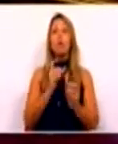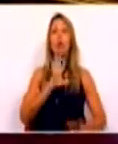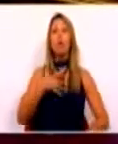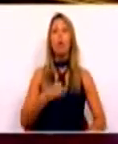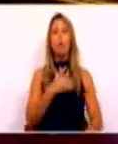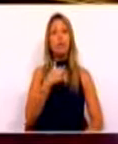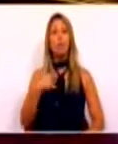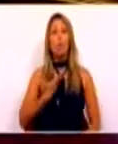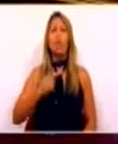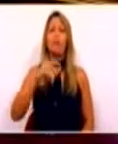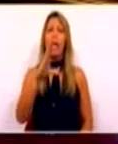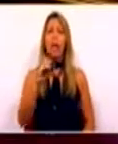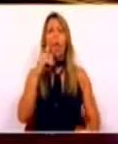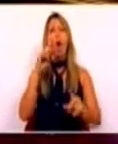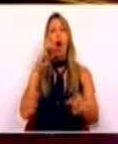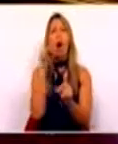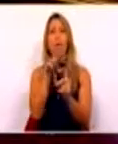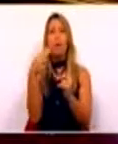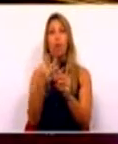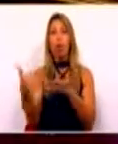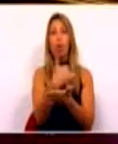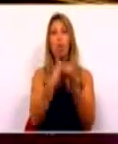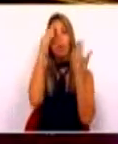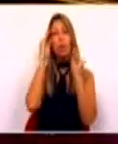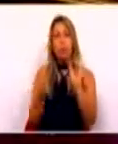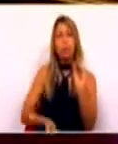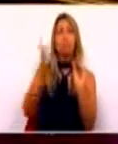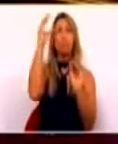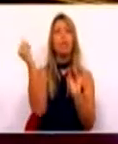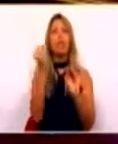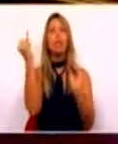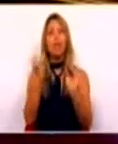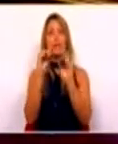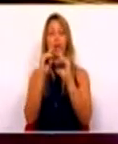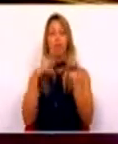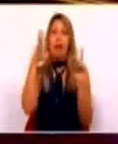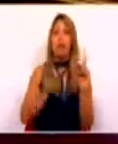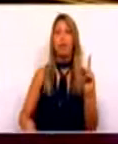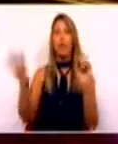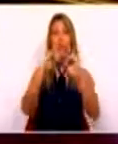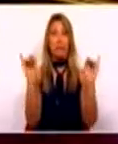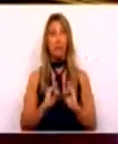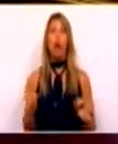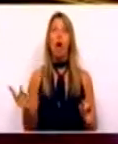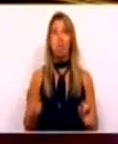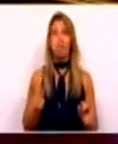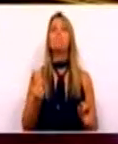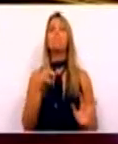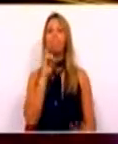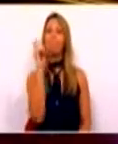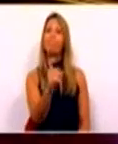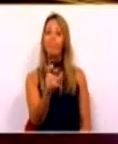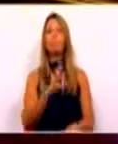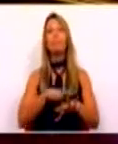ao Observatório dos Recursos Educativos, um conjunto de instâncias nacionais, europeias e internacionais têm vindo a alertar para